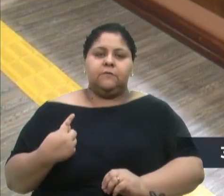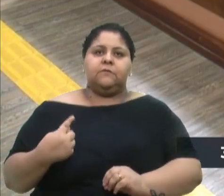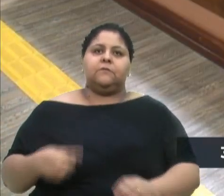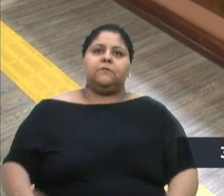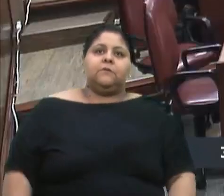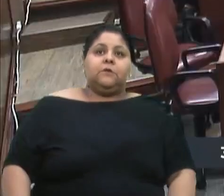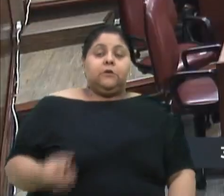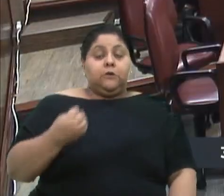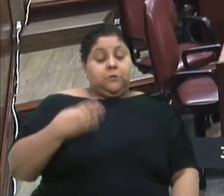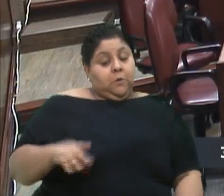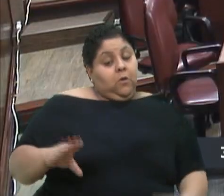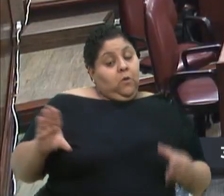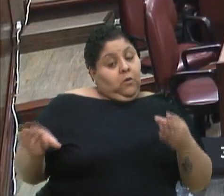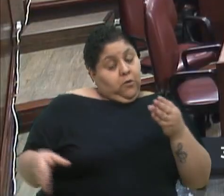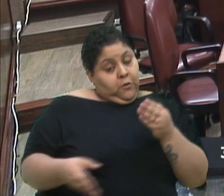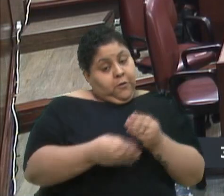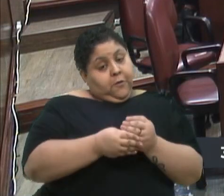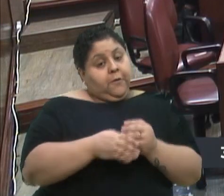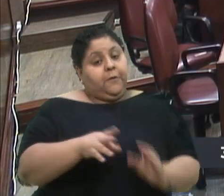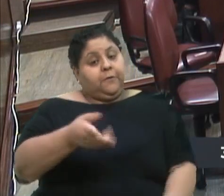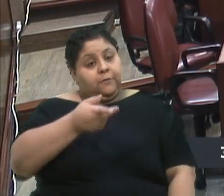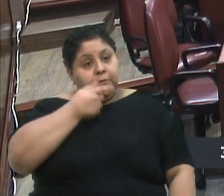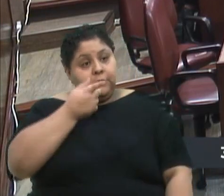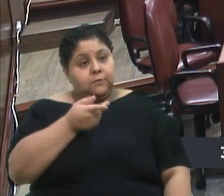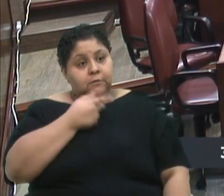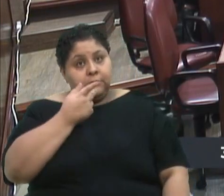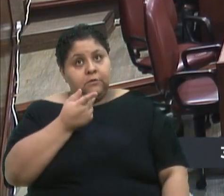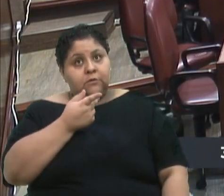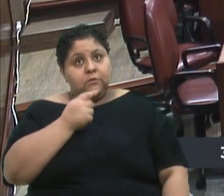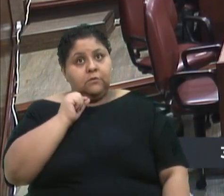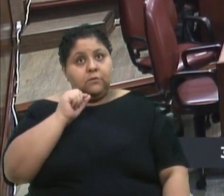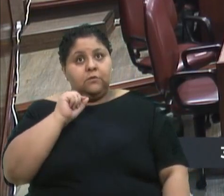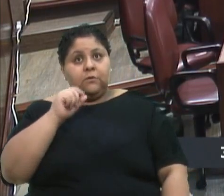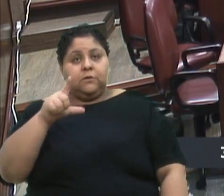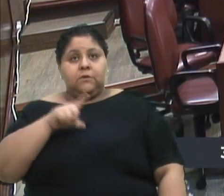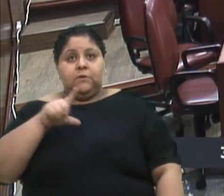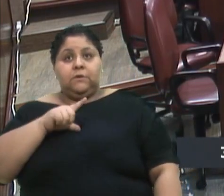Bom, minha parte eu vou falar de preferência o que eu achar que tenho que falar, tá,